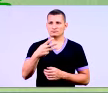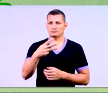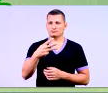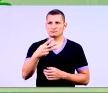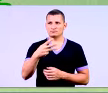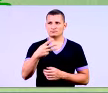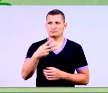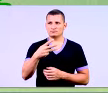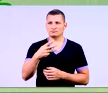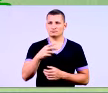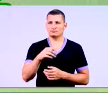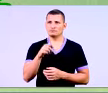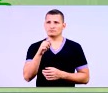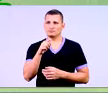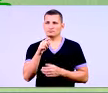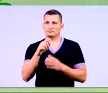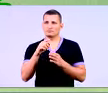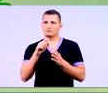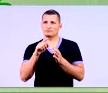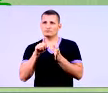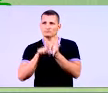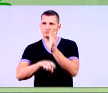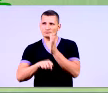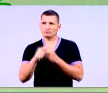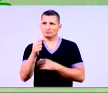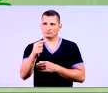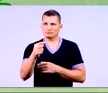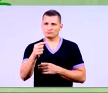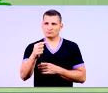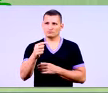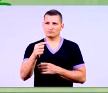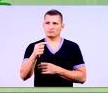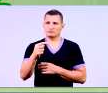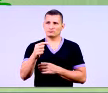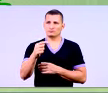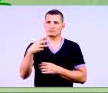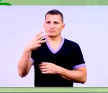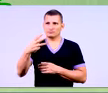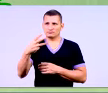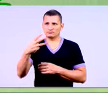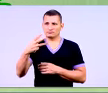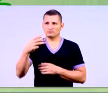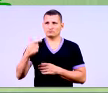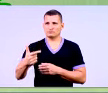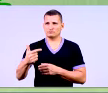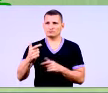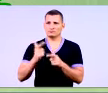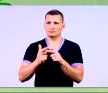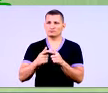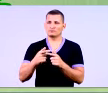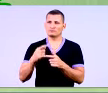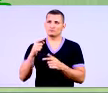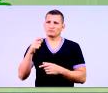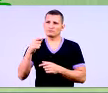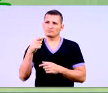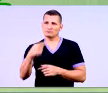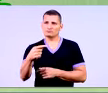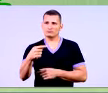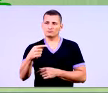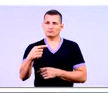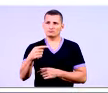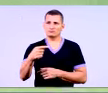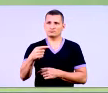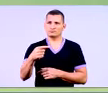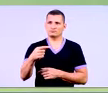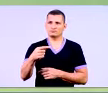seu subtrair lá ela vai passar de três para dois porque estou subtraindo ela